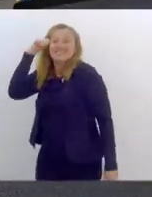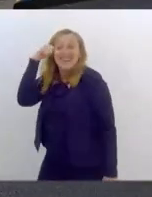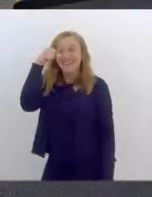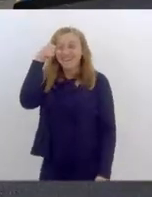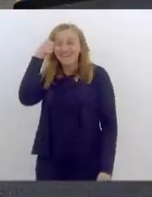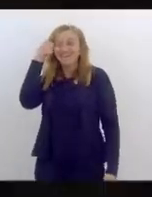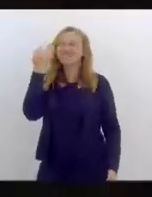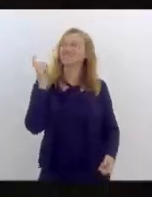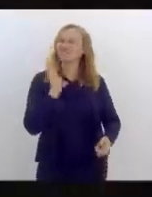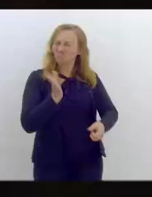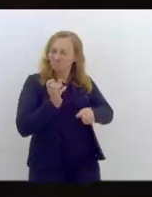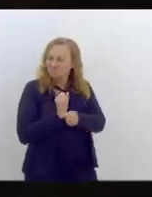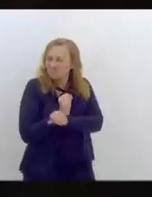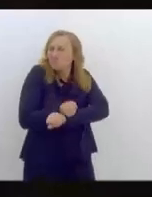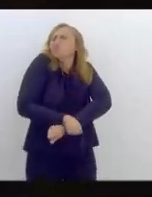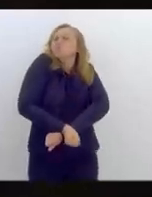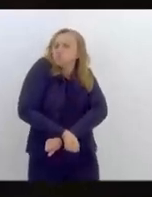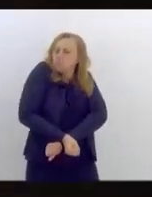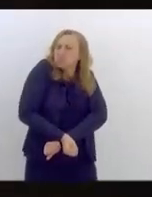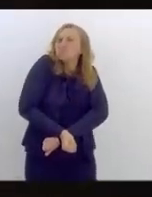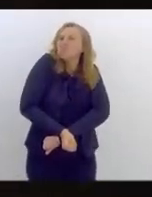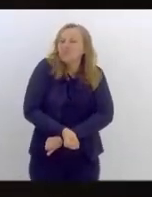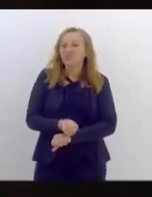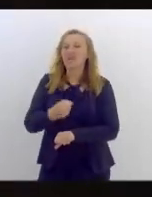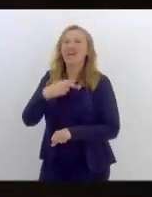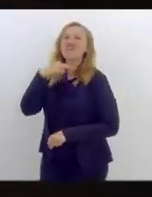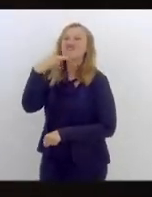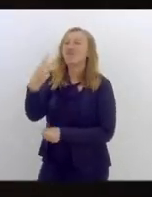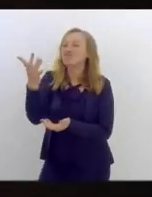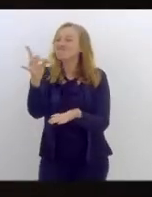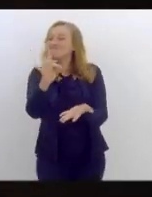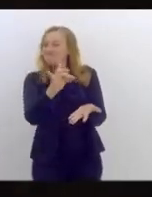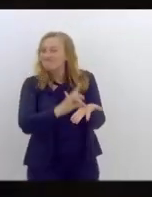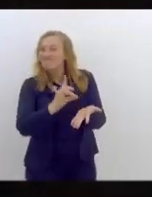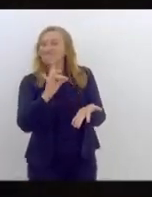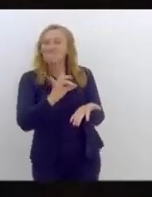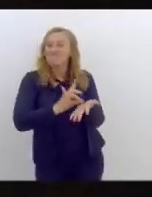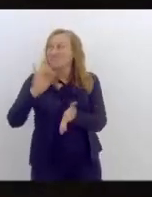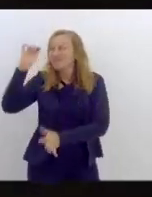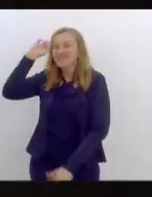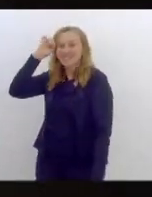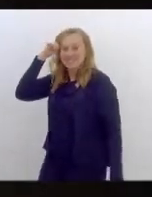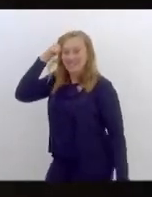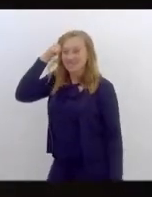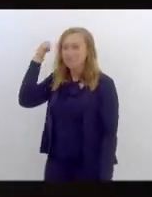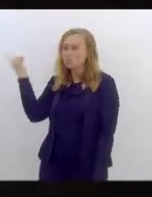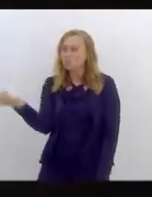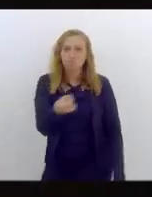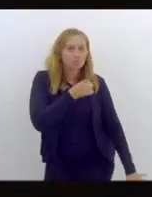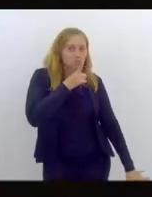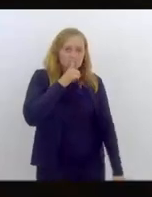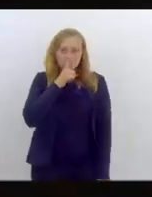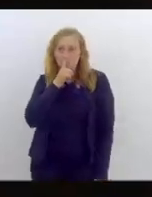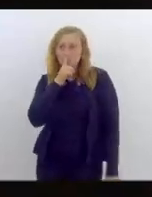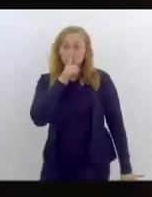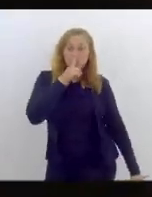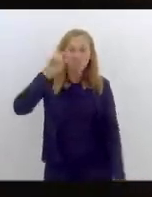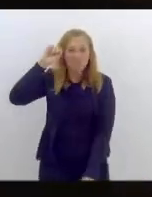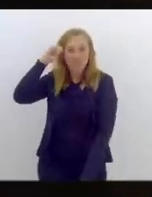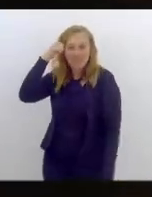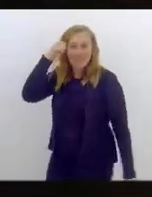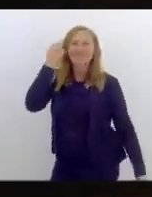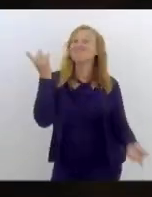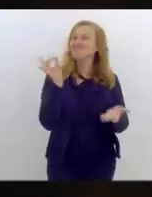foi escravo. Negro é a voz da verdade. Negro, silêncio é amor.